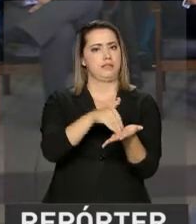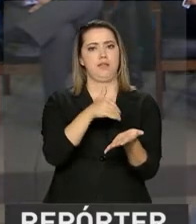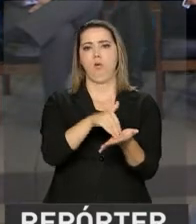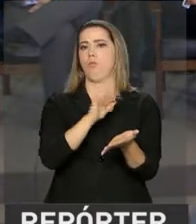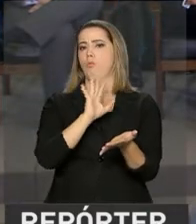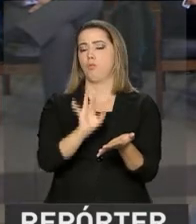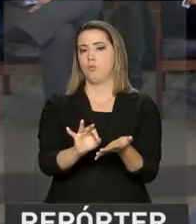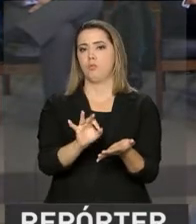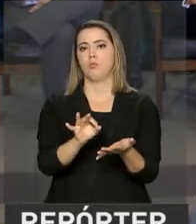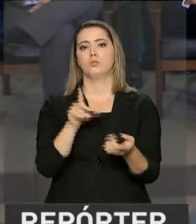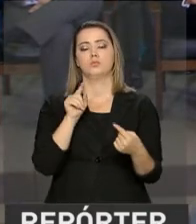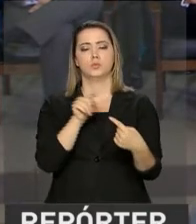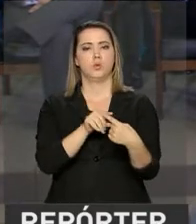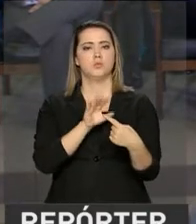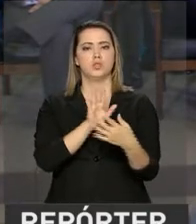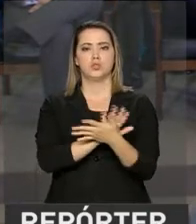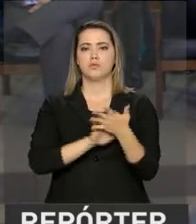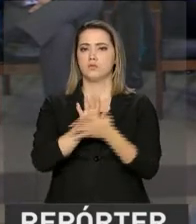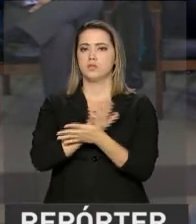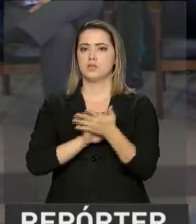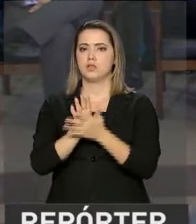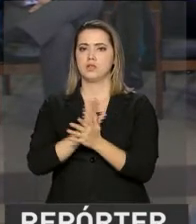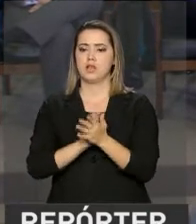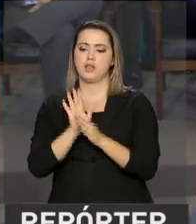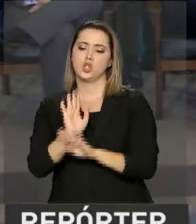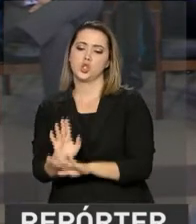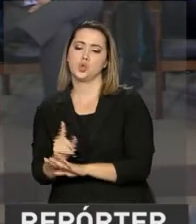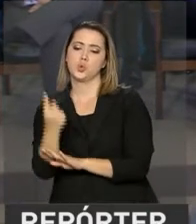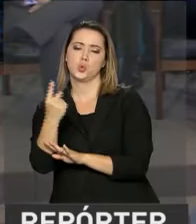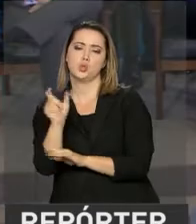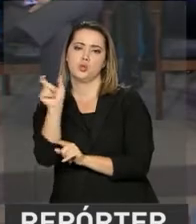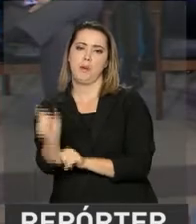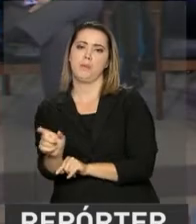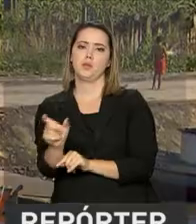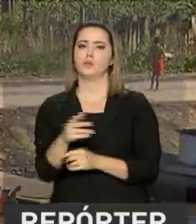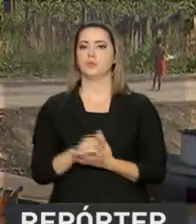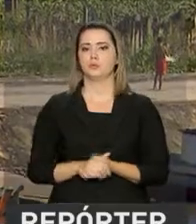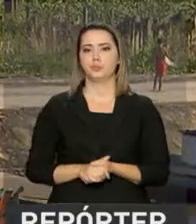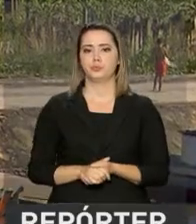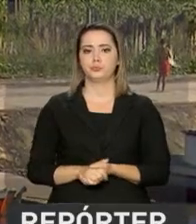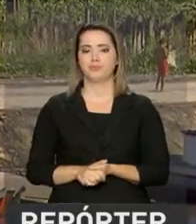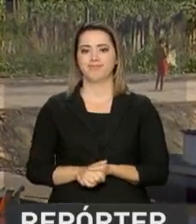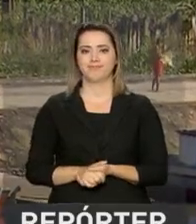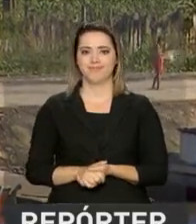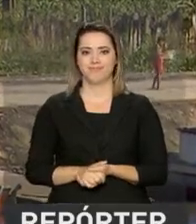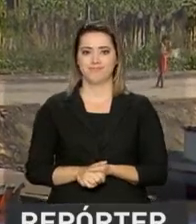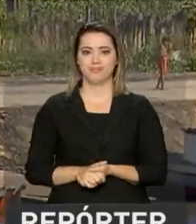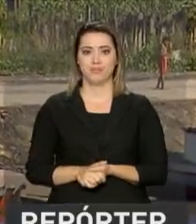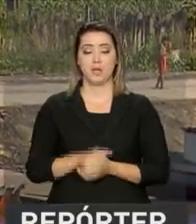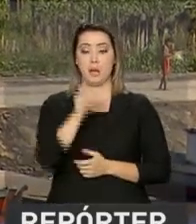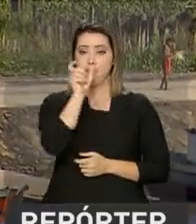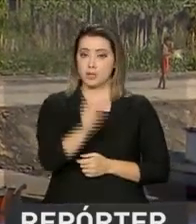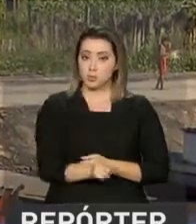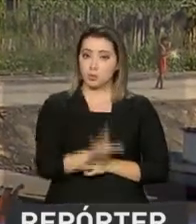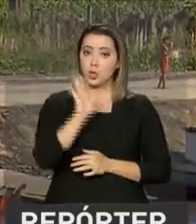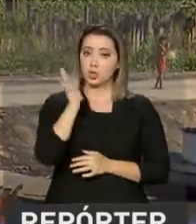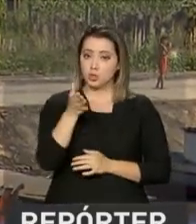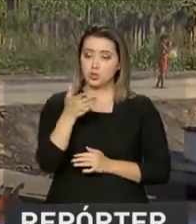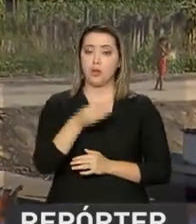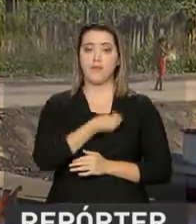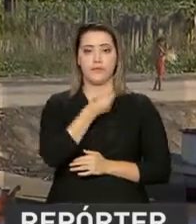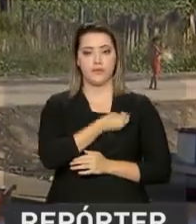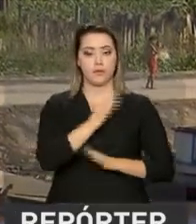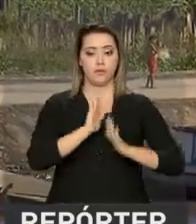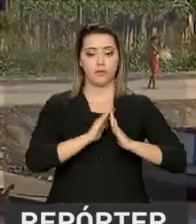e objetivo fez passo para apadrinhamento de quem quer que seja o agricultor que já está assentado ter a